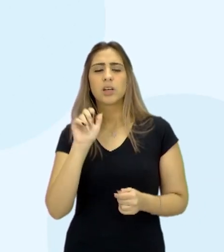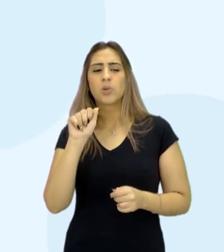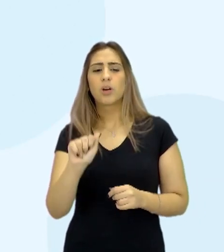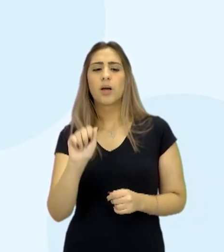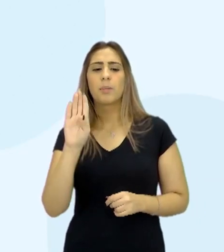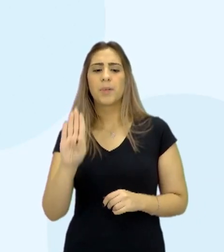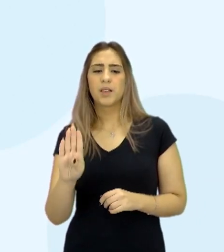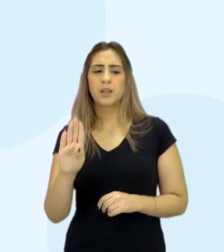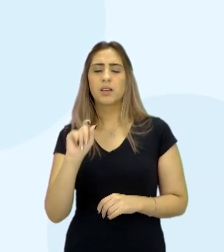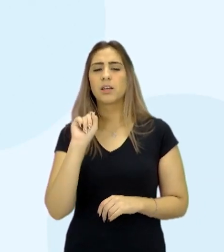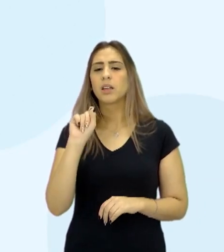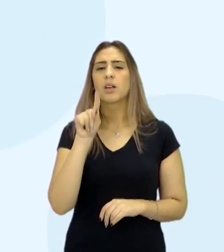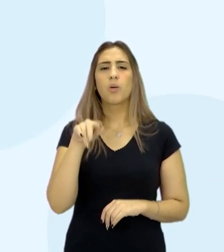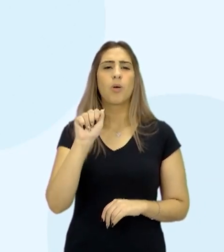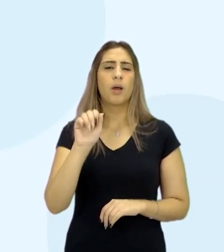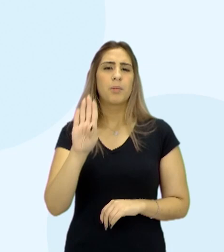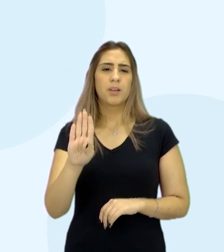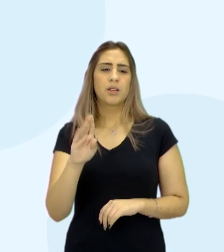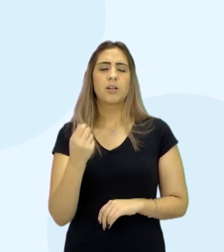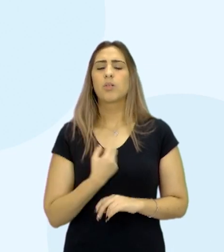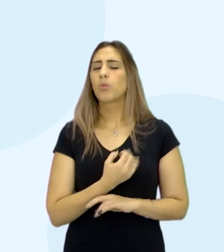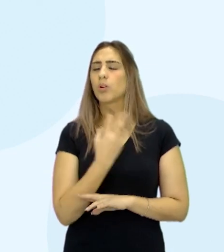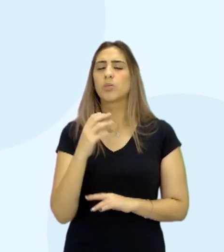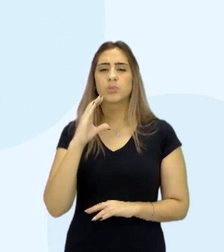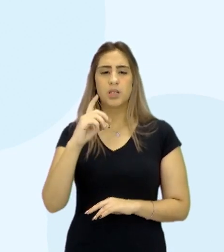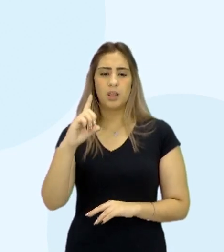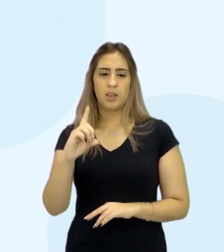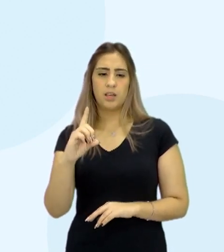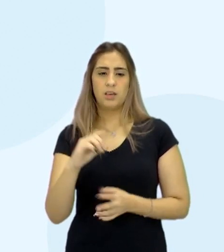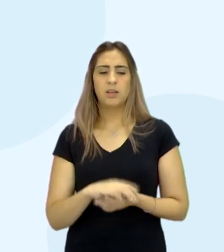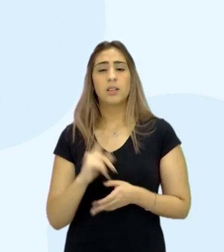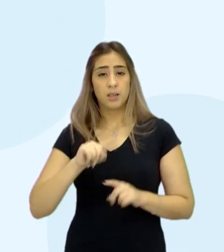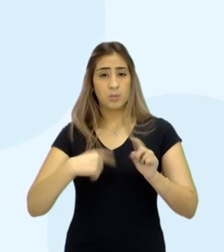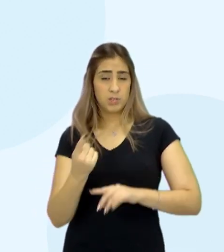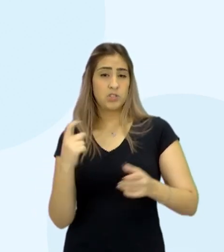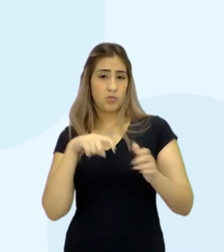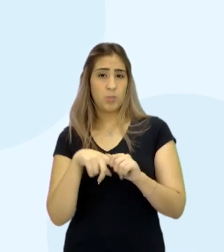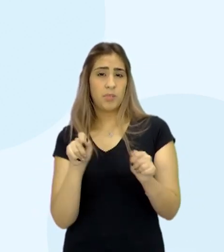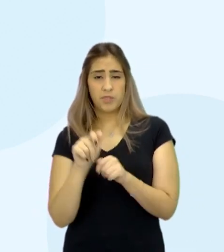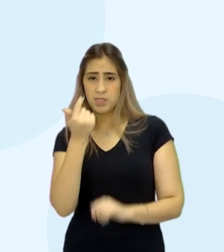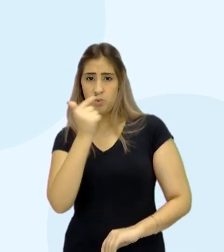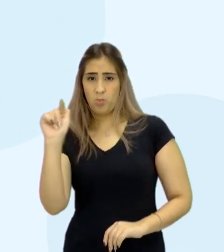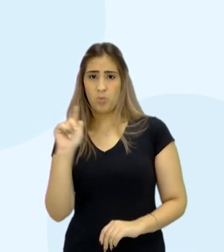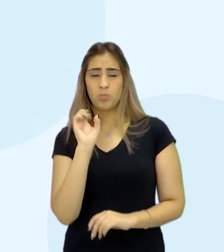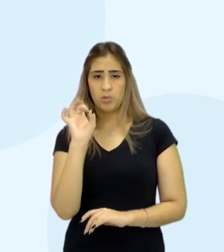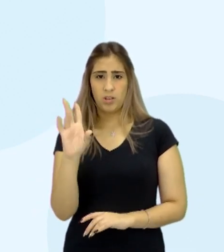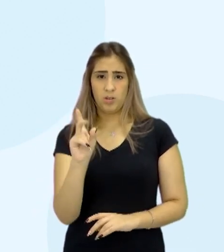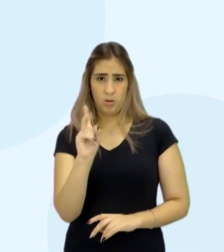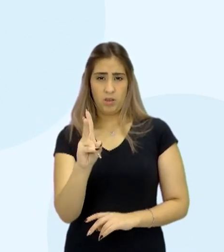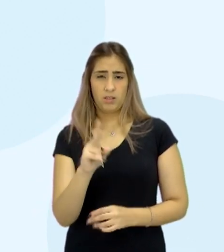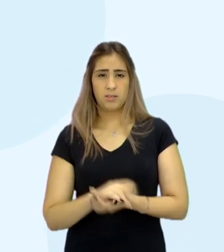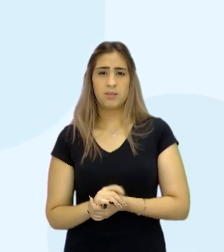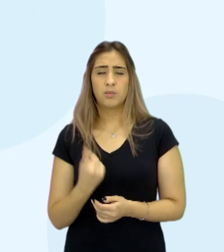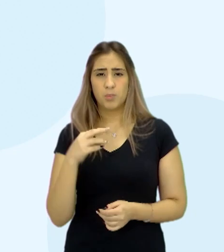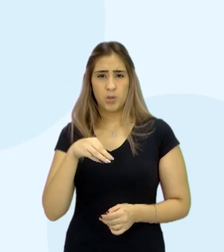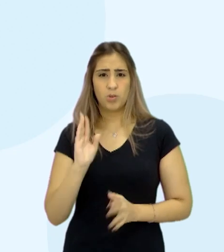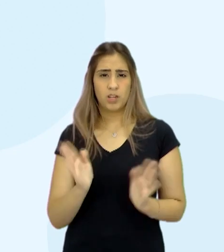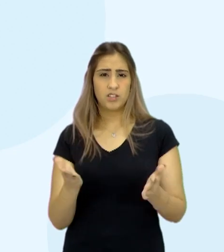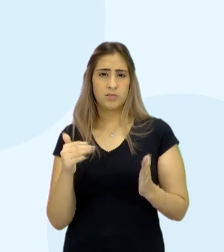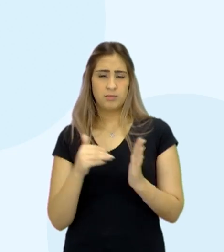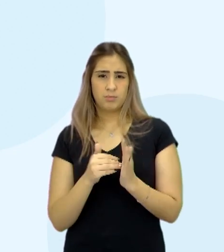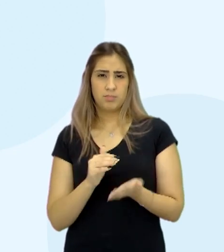AB? Quanto vale o AB? Quanto vale o CD? E depois a gente volta para fazer o outro, tá certo? 1 minutinho e até já.